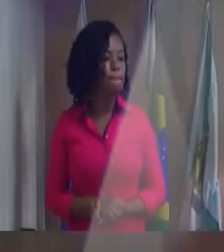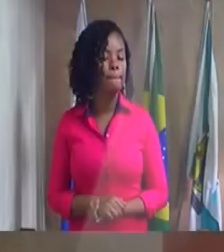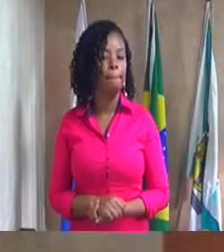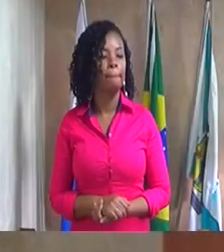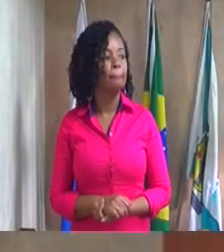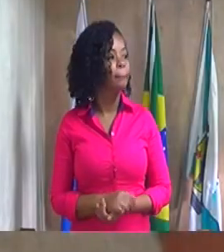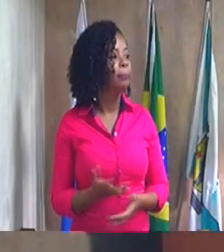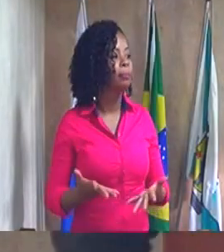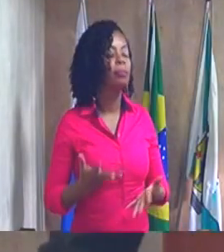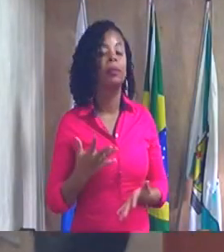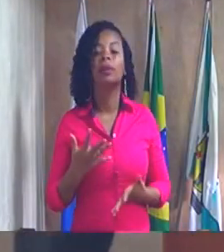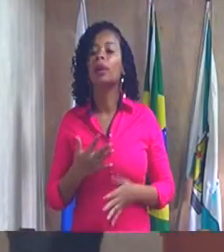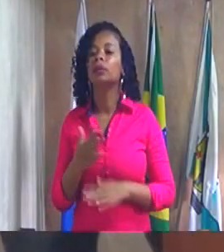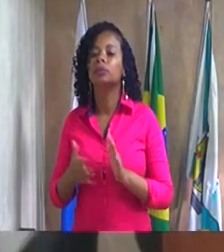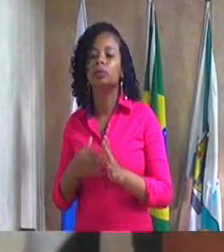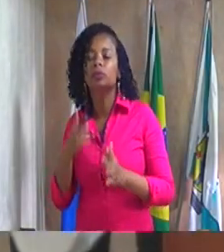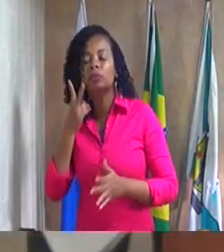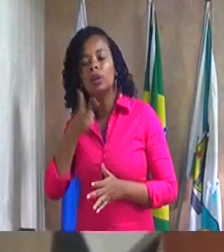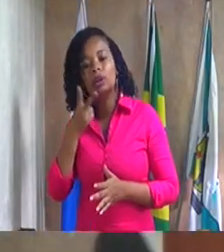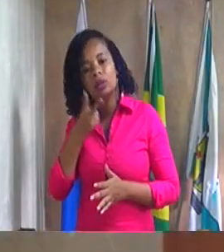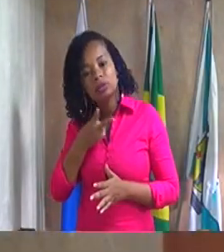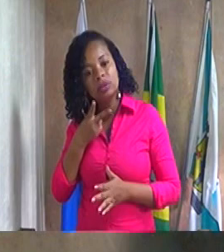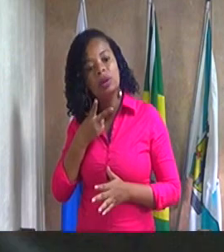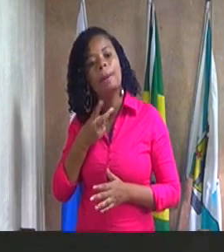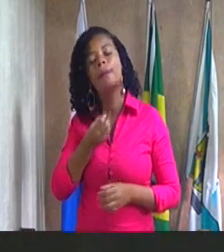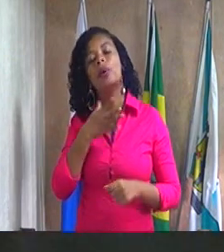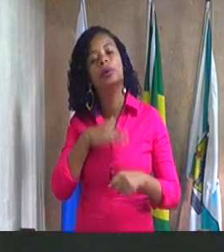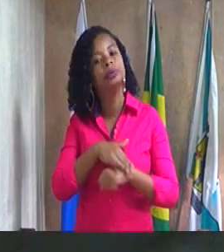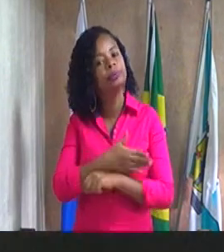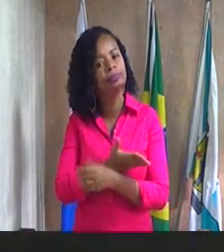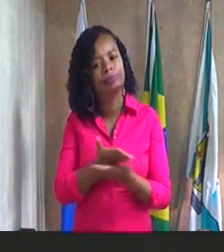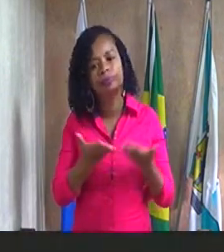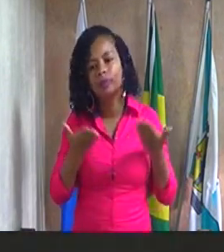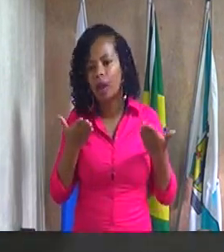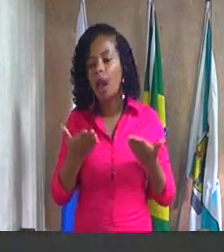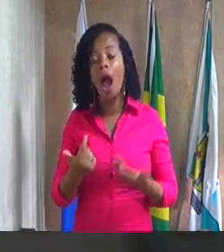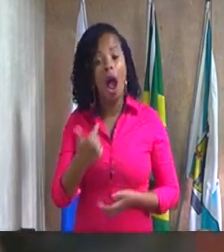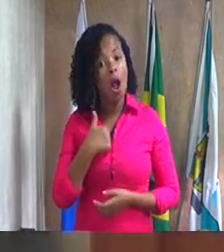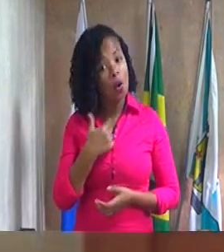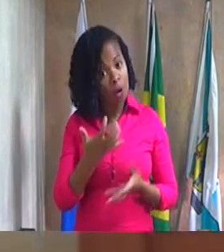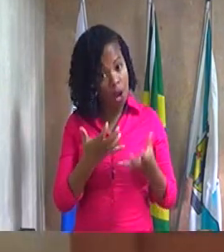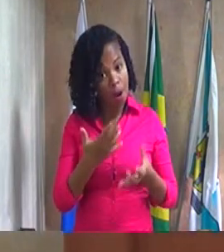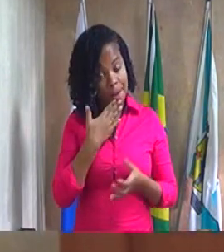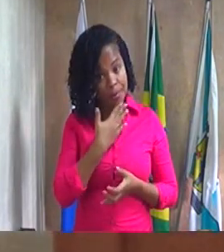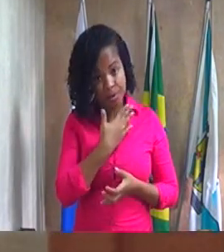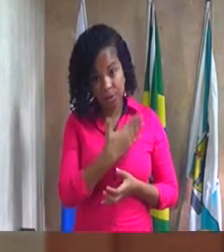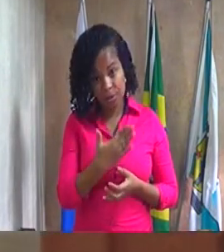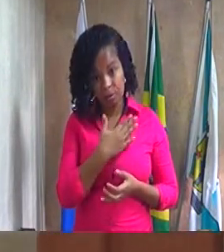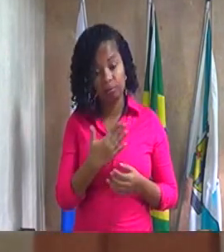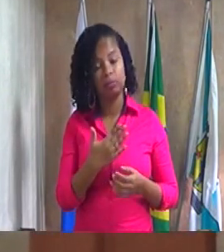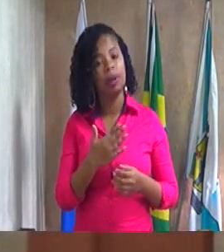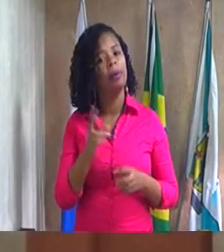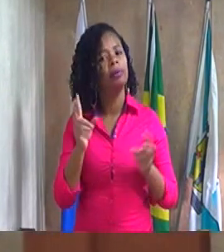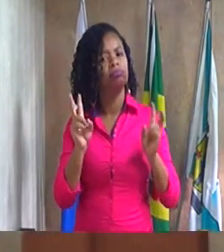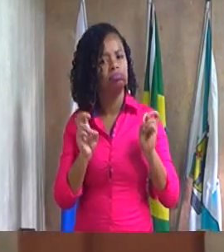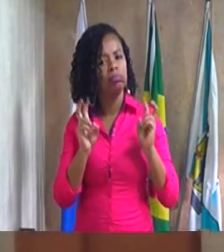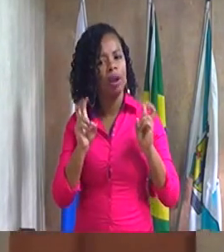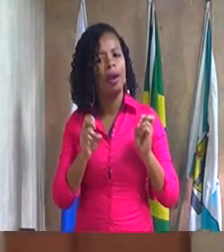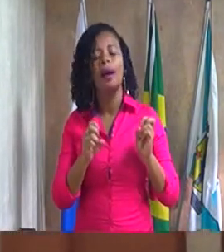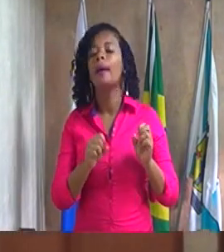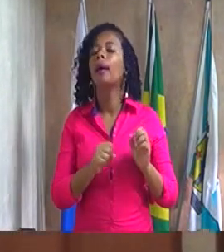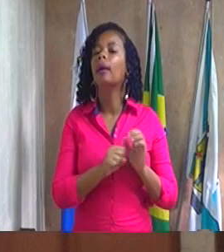pares, caros vereadores, boa noite a todos. Eu quero pedir vista, sim, da matéria, mensagem 29,